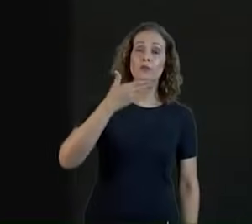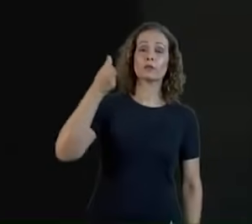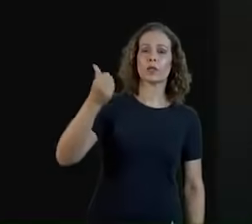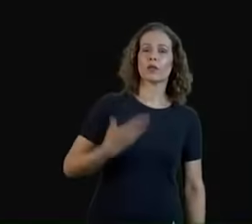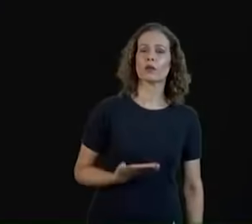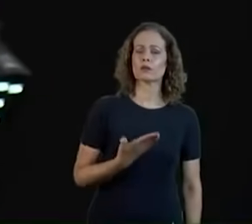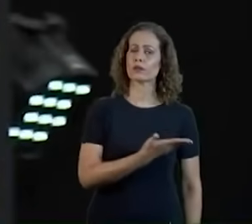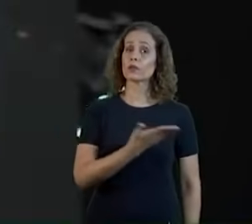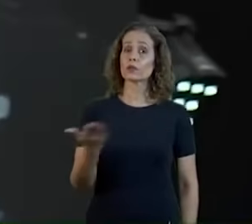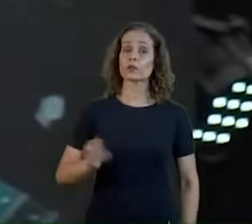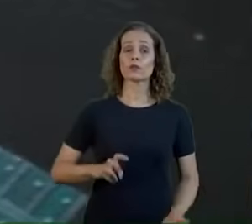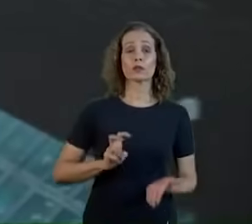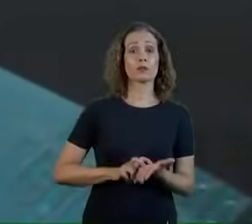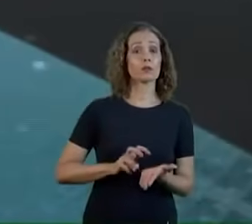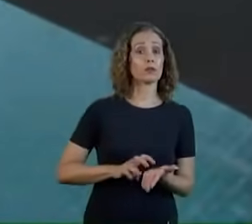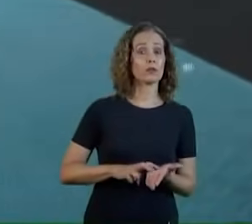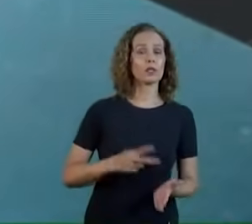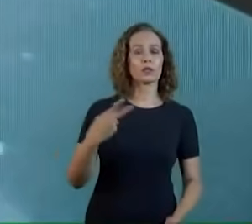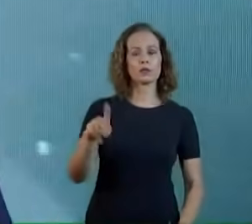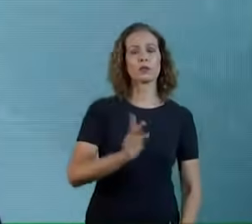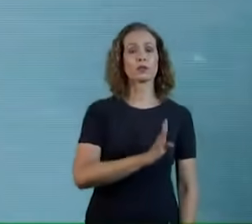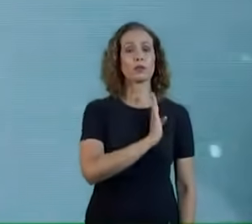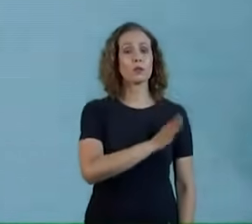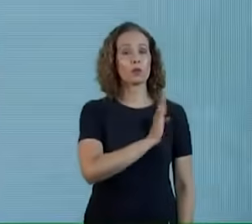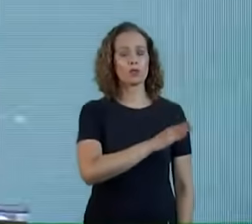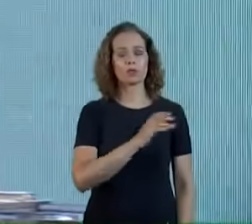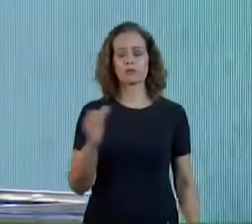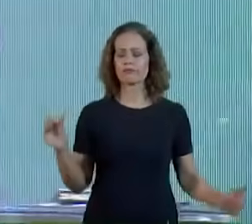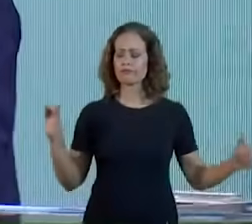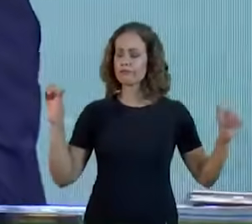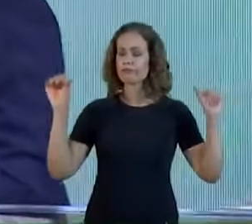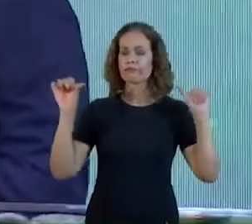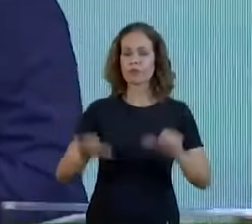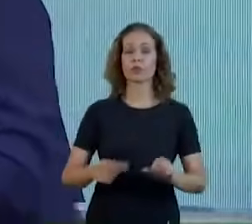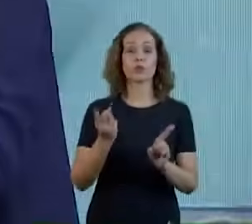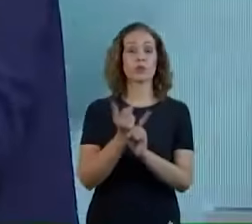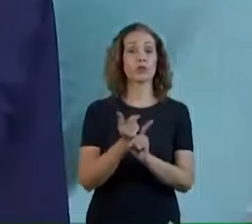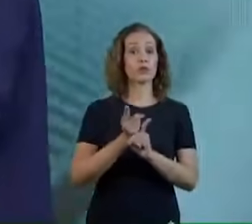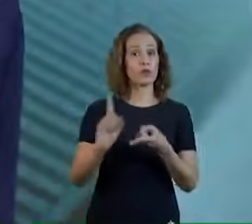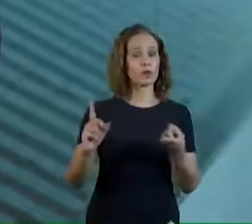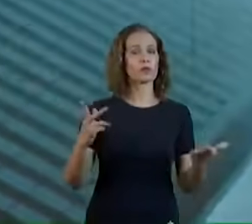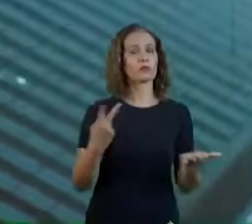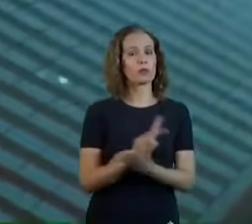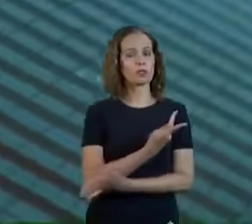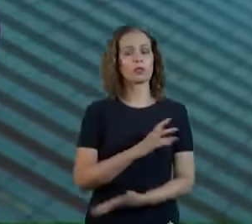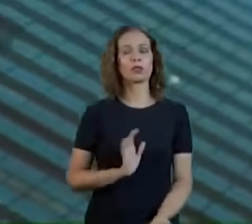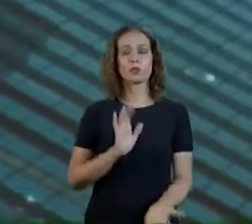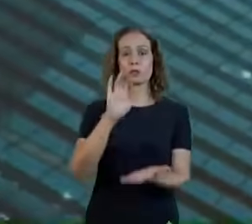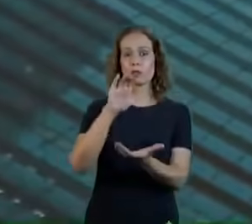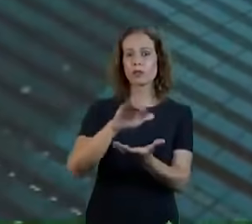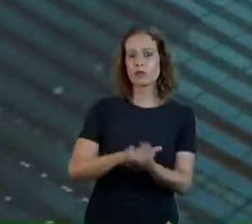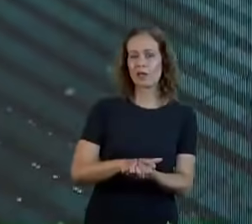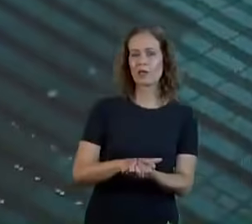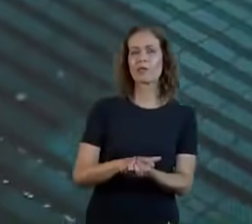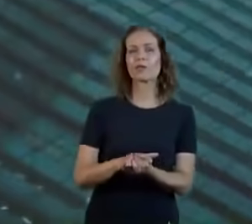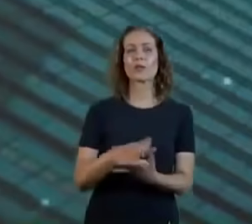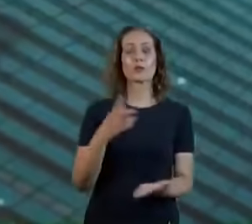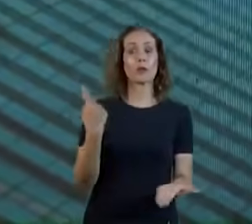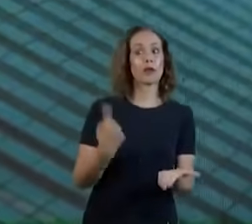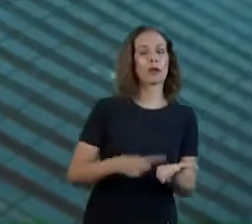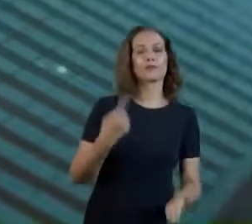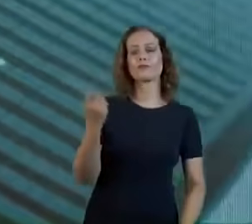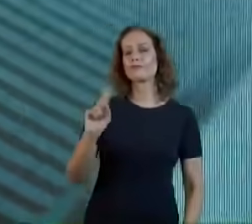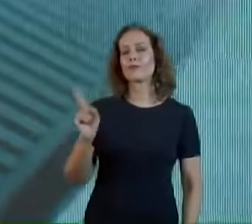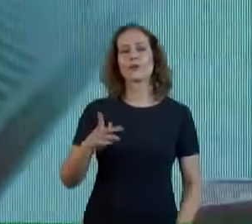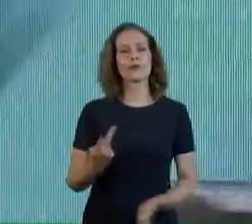você está aqui nessa manhã e o seu coração foi para o chão, e o divórcio aconteceu, e o casamento que foi marcado não aconteceu, e a